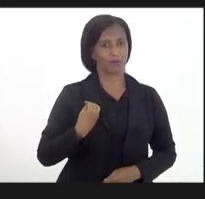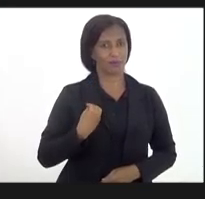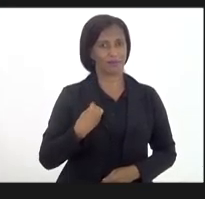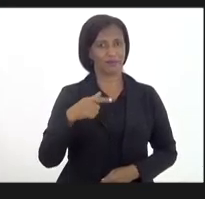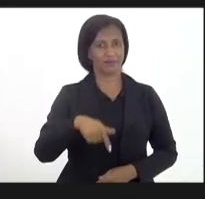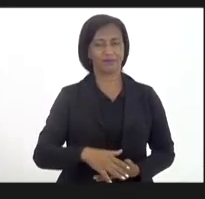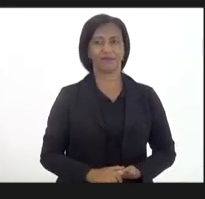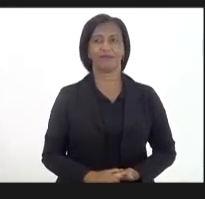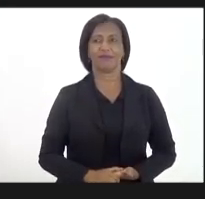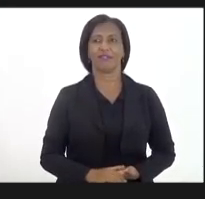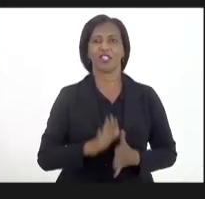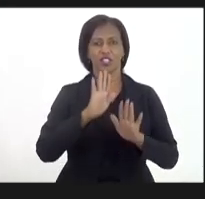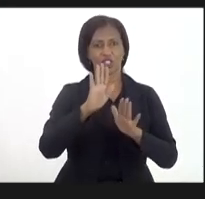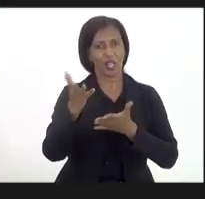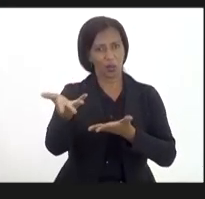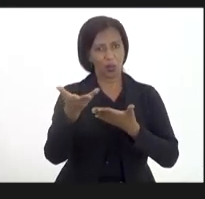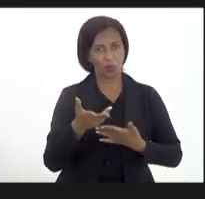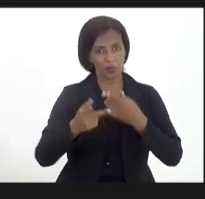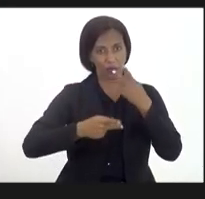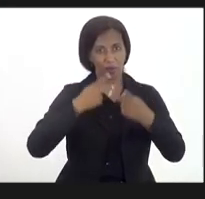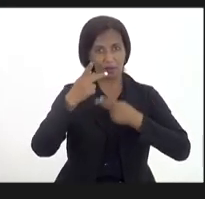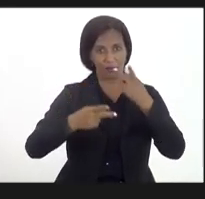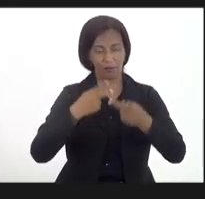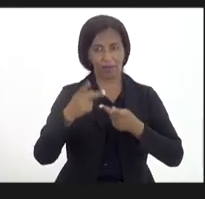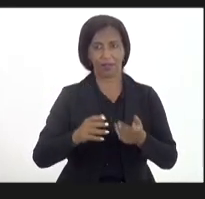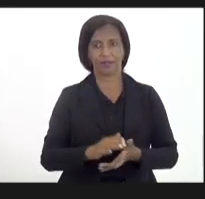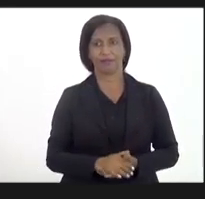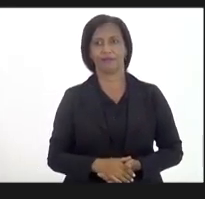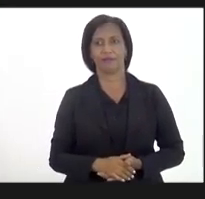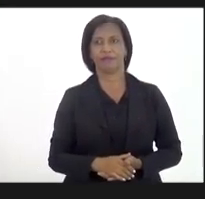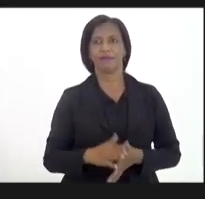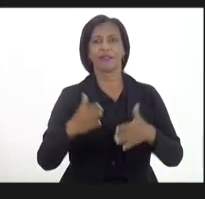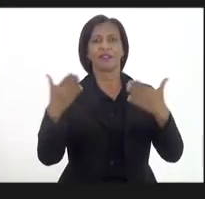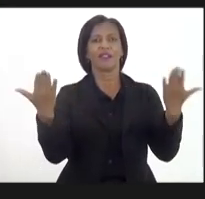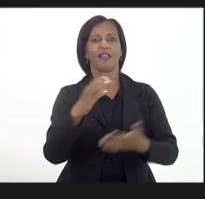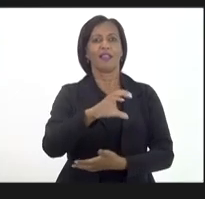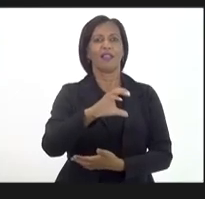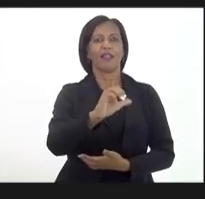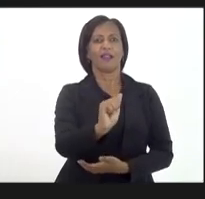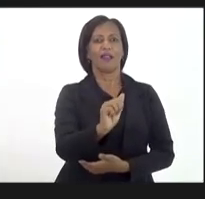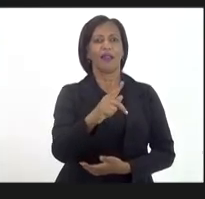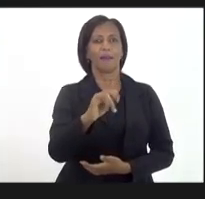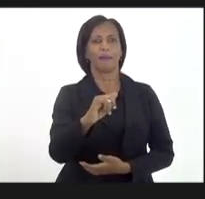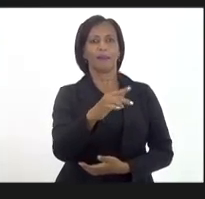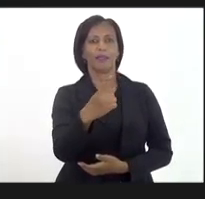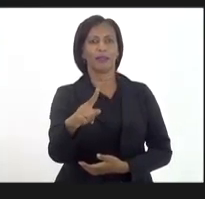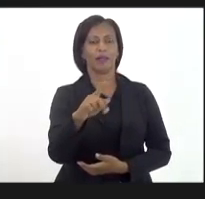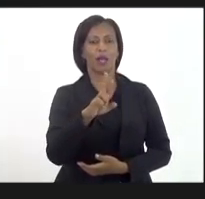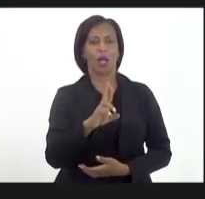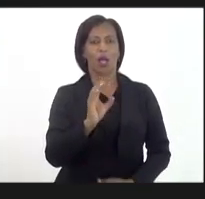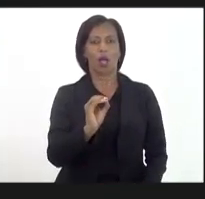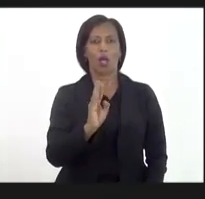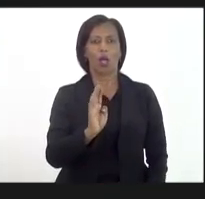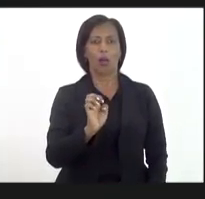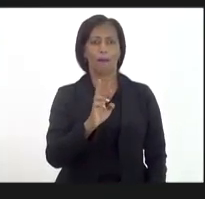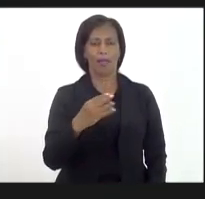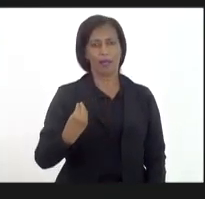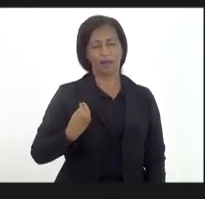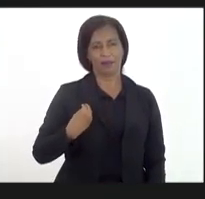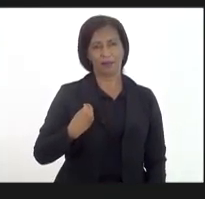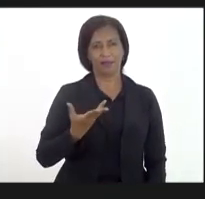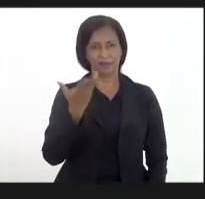de Instância ele passa a palavra passar a palavra para a capitã PM Roberta que está